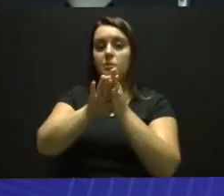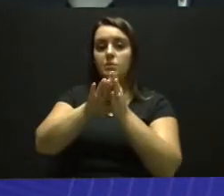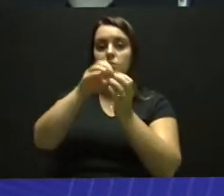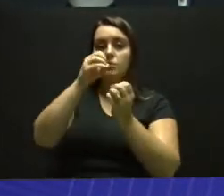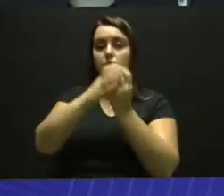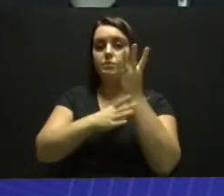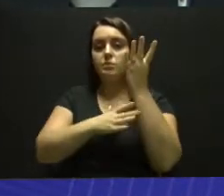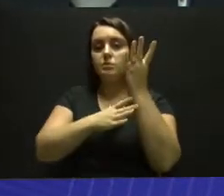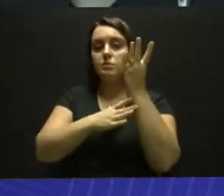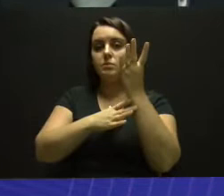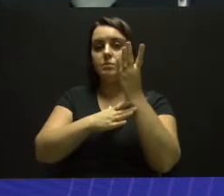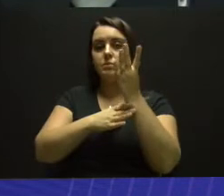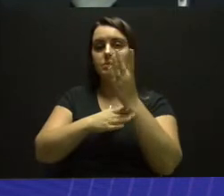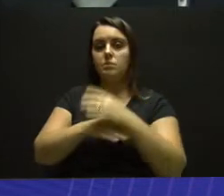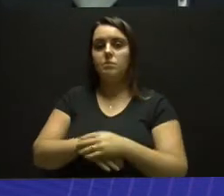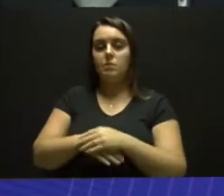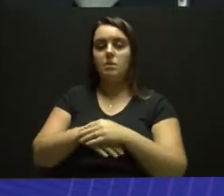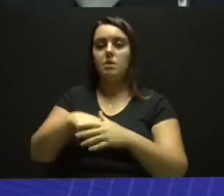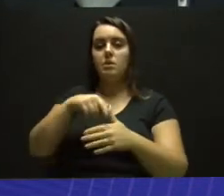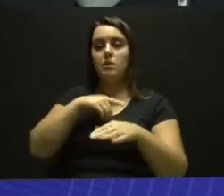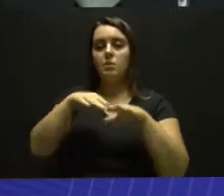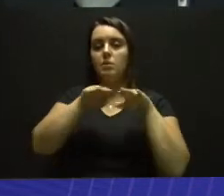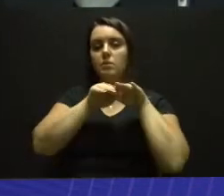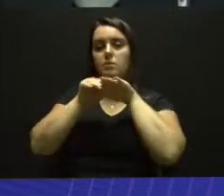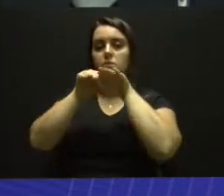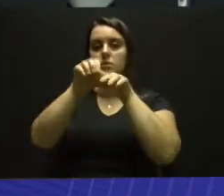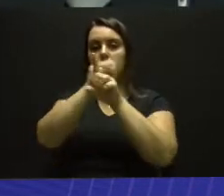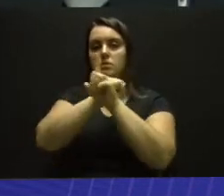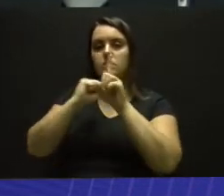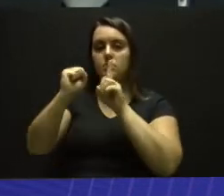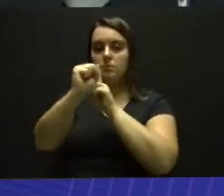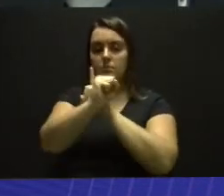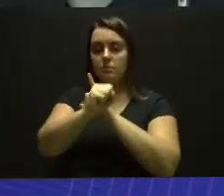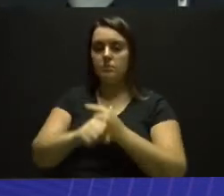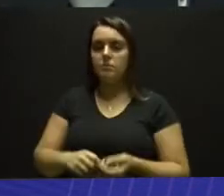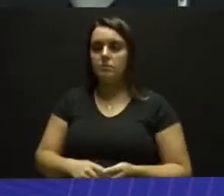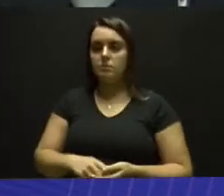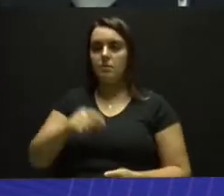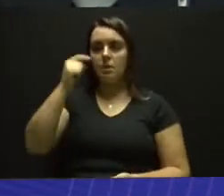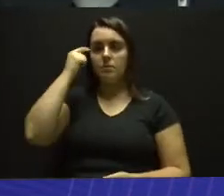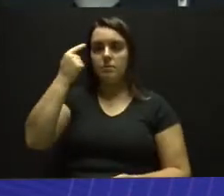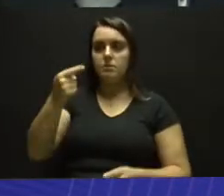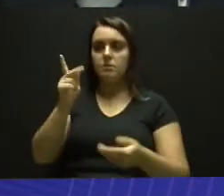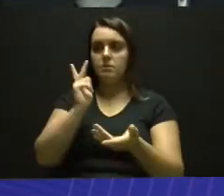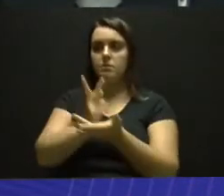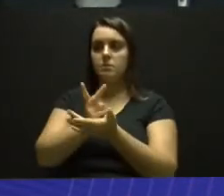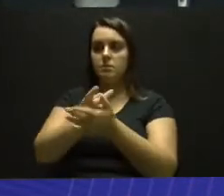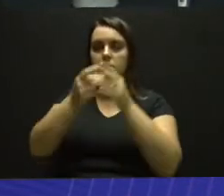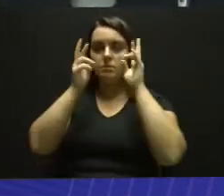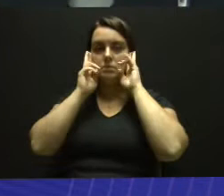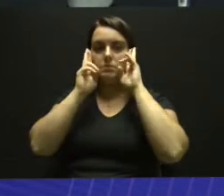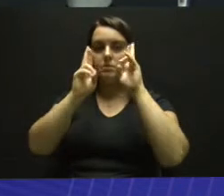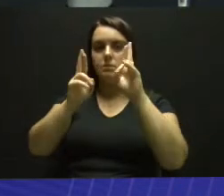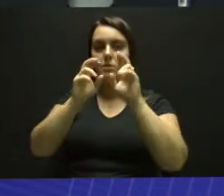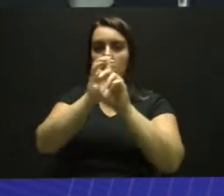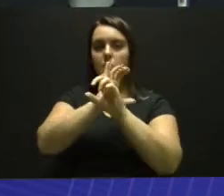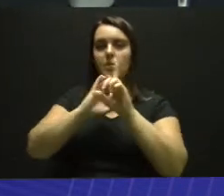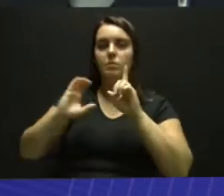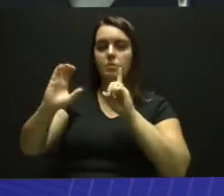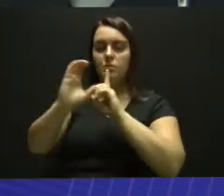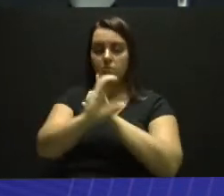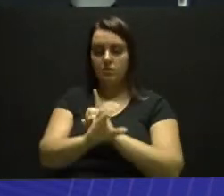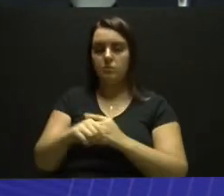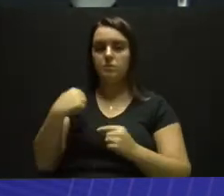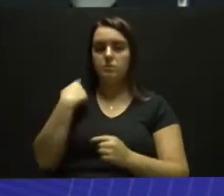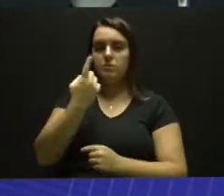fundo nacional da promoção da igualdade social pensando sempre promover o respeito pela comunidade negra em nossa